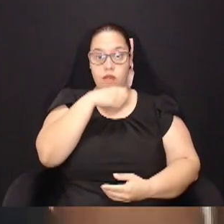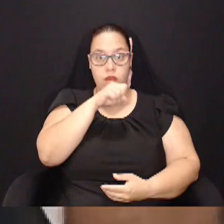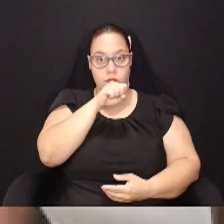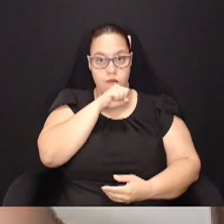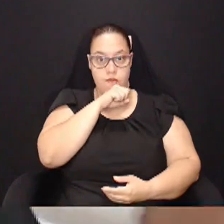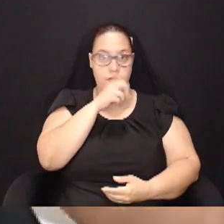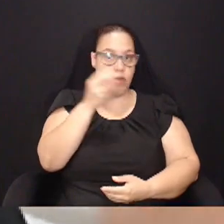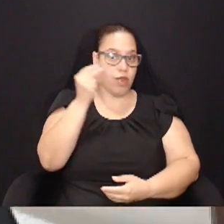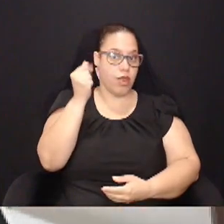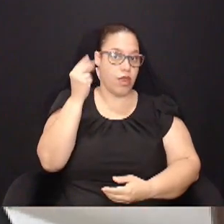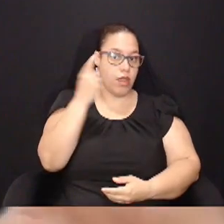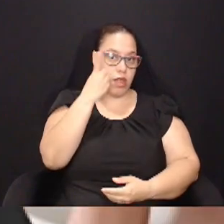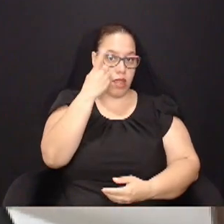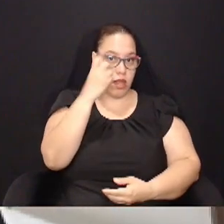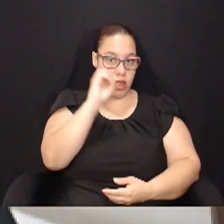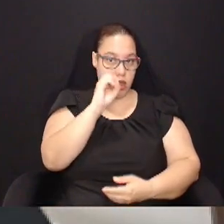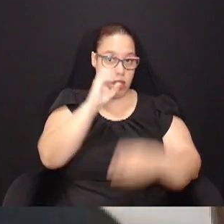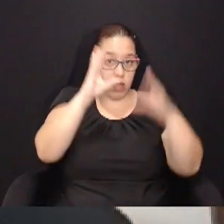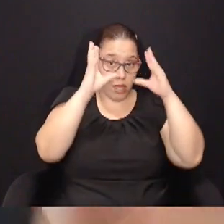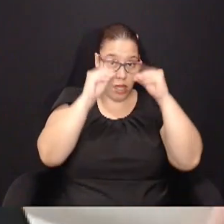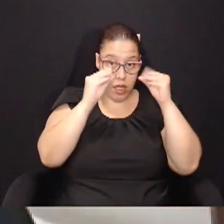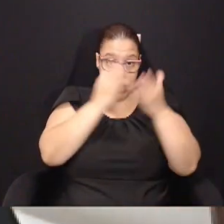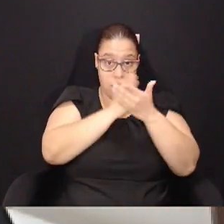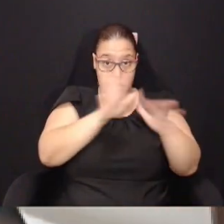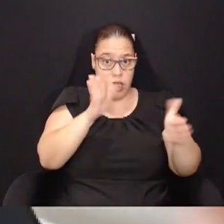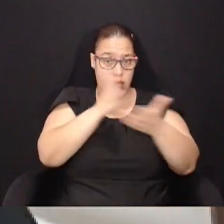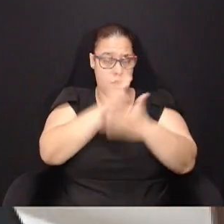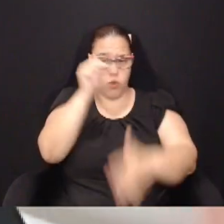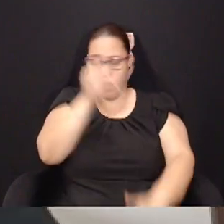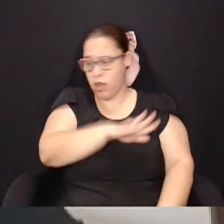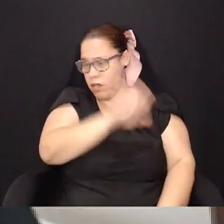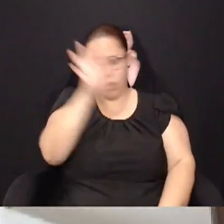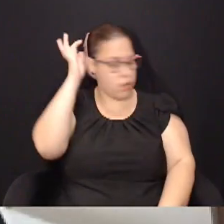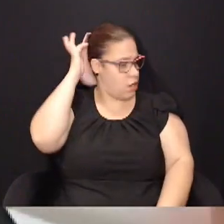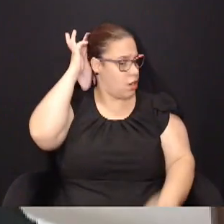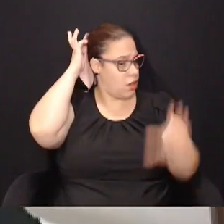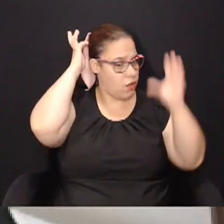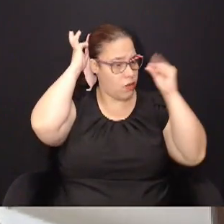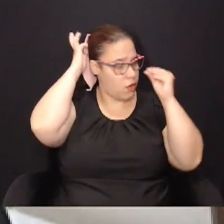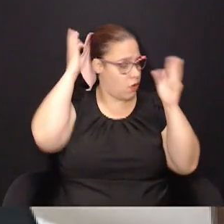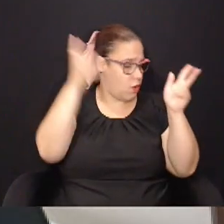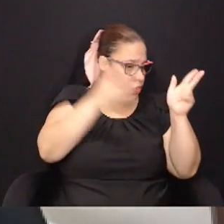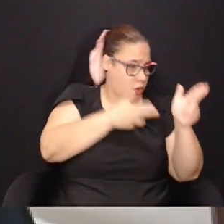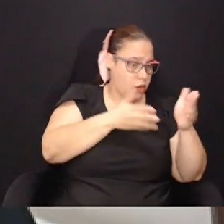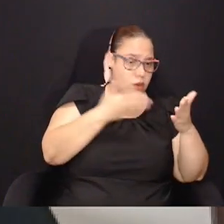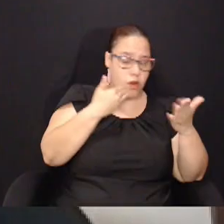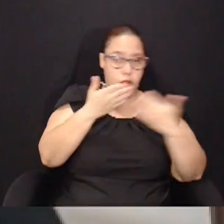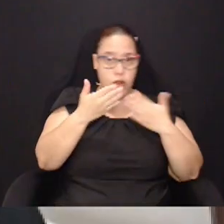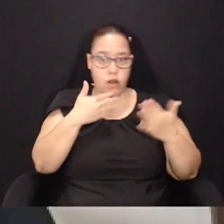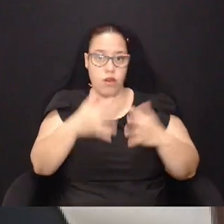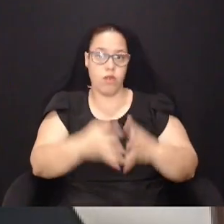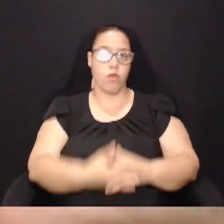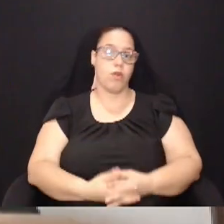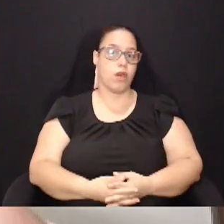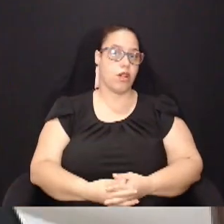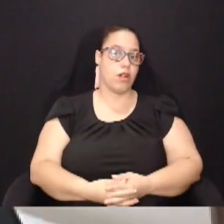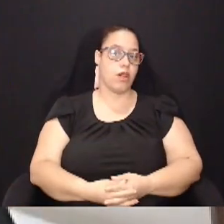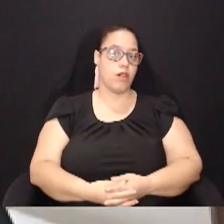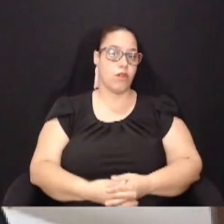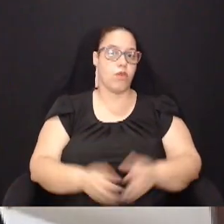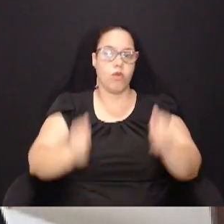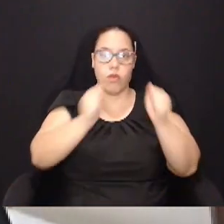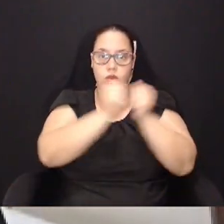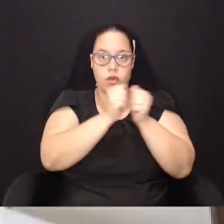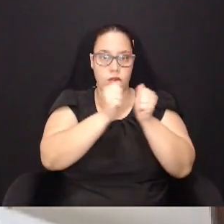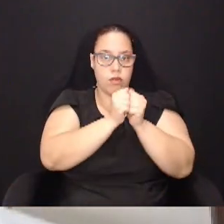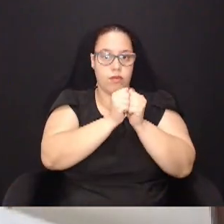horas da noite, eu falo, acabou aqui, desliguem tudo, vamos descansar, vamos bater papo, vamos conversar, vamos ficar junto.